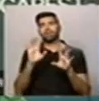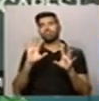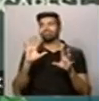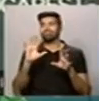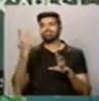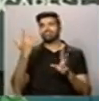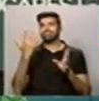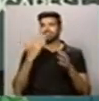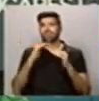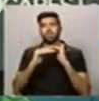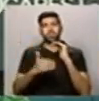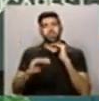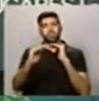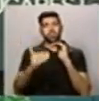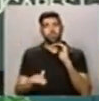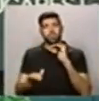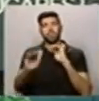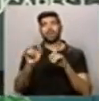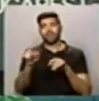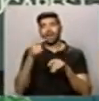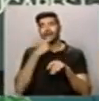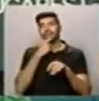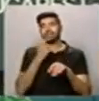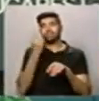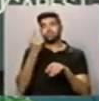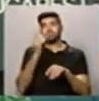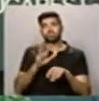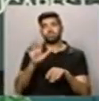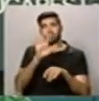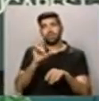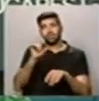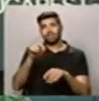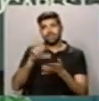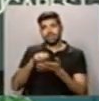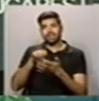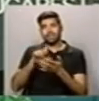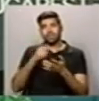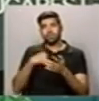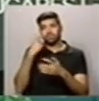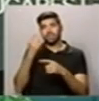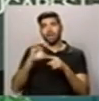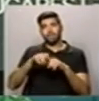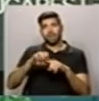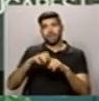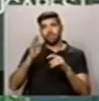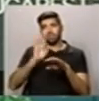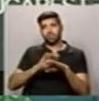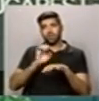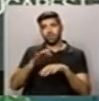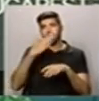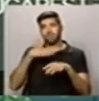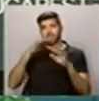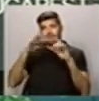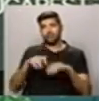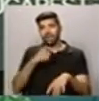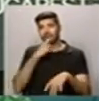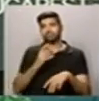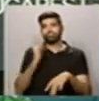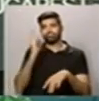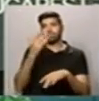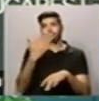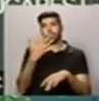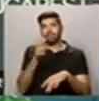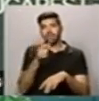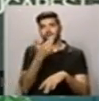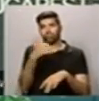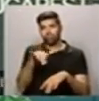de instabilidade, sobretudo para regiões do norte e centro e, em especial, para o Minho, queda de neve ainda acima dos 1.200 metros,